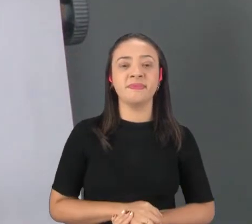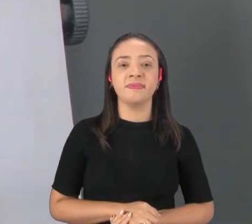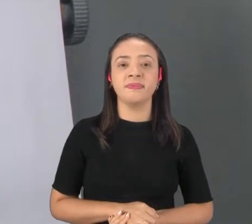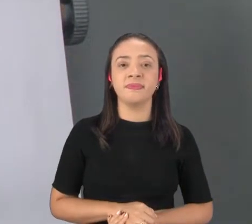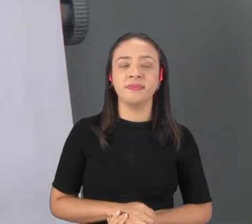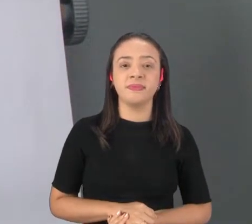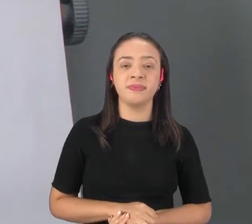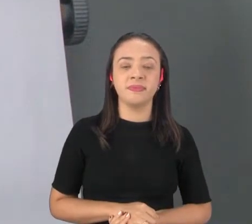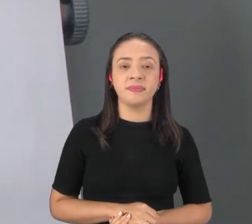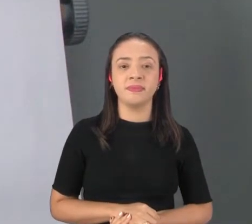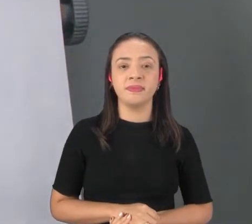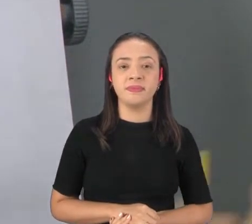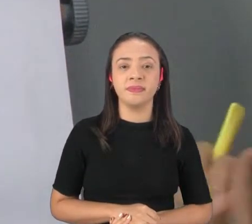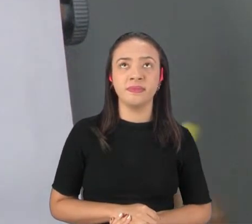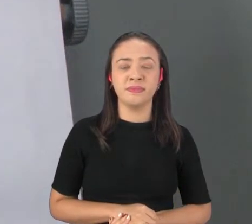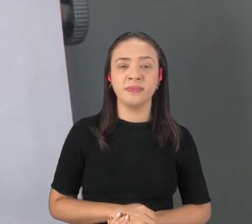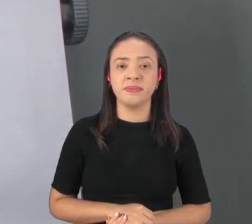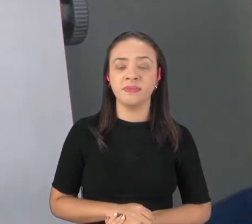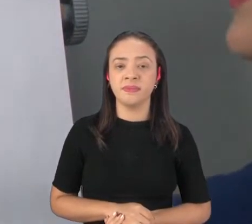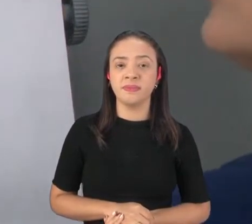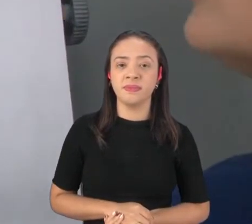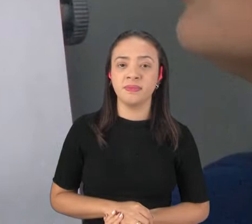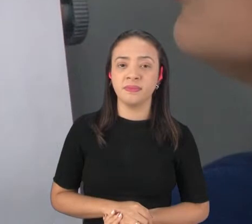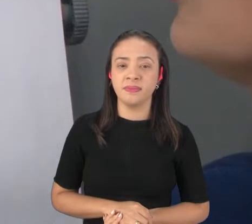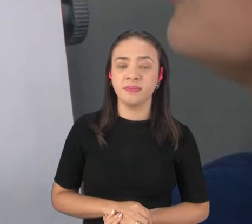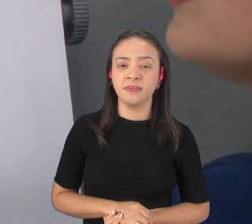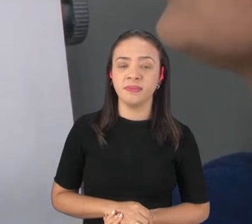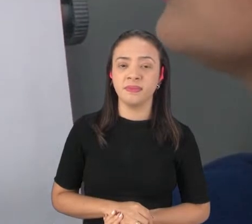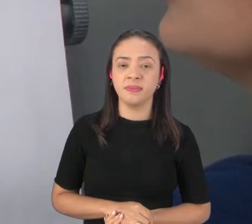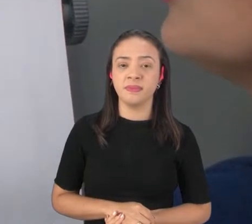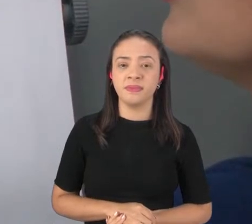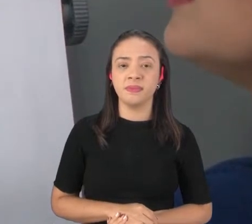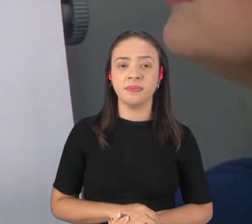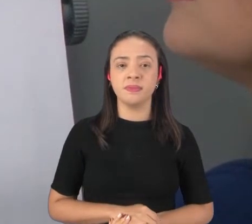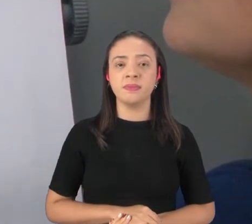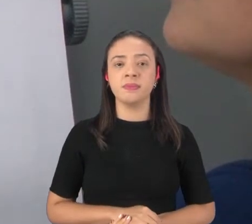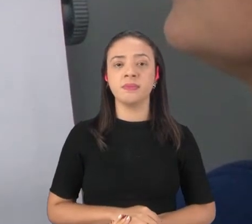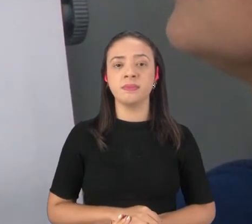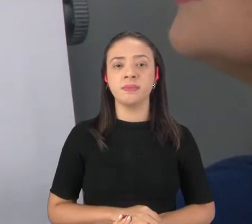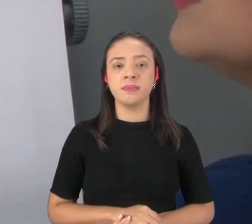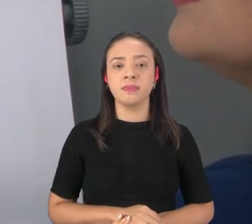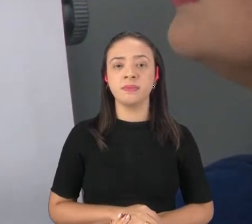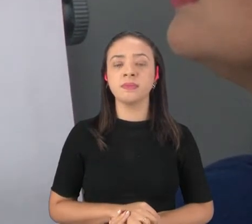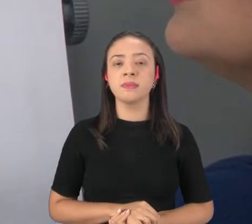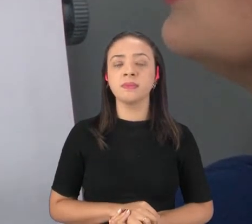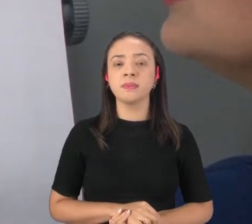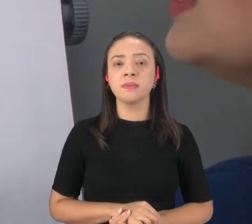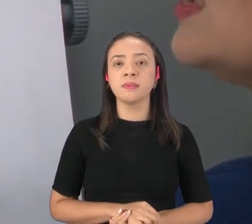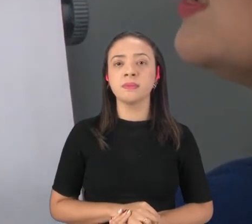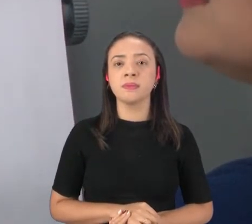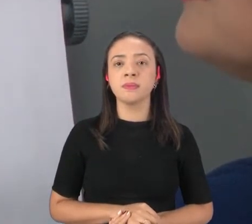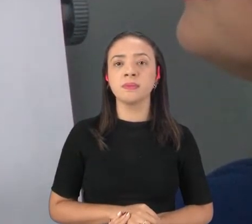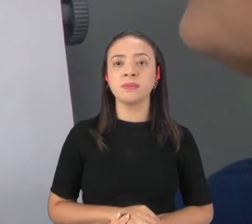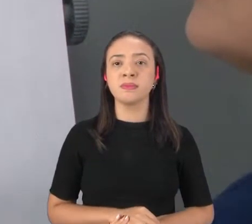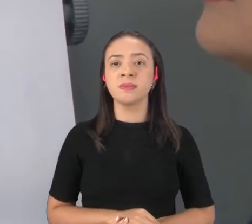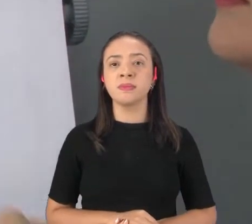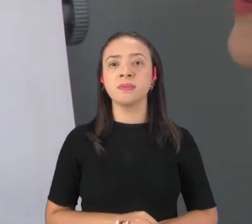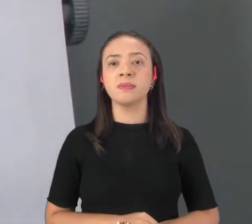interrogação, que é uma pergunta. Então, eu coloco aqui, ó. Como é o seu nome? Eu uso ele